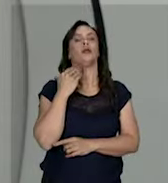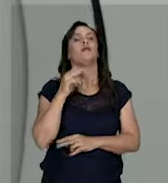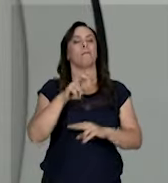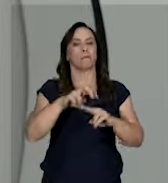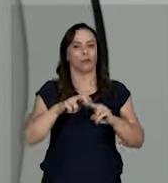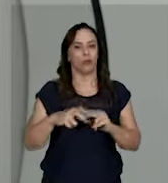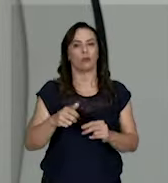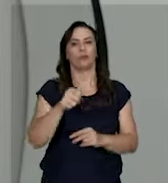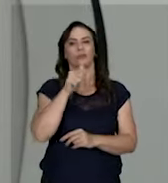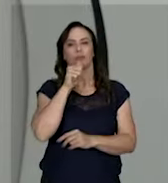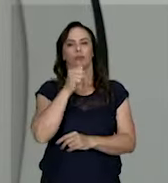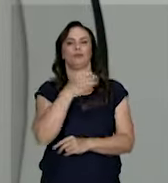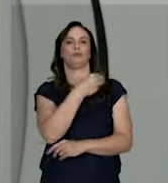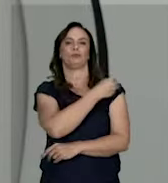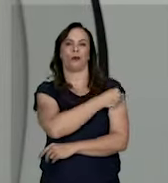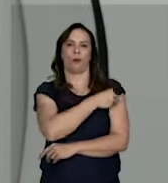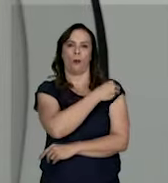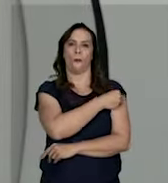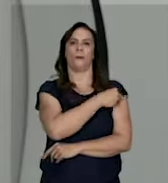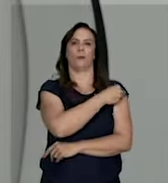esse estudo é mundial, né,